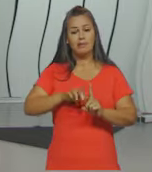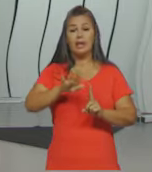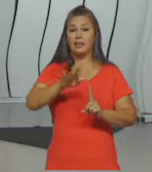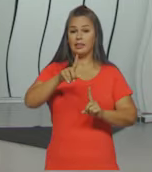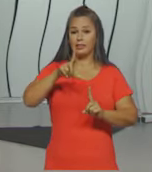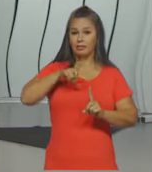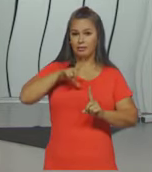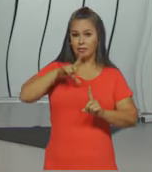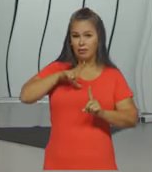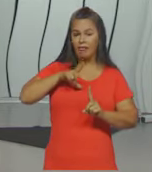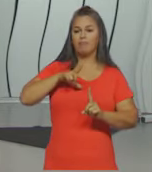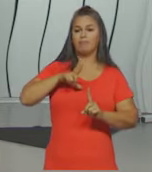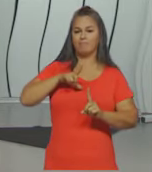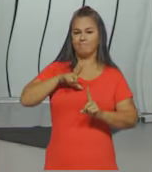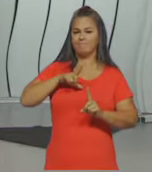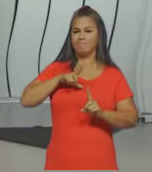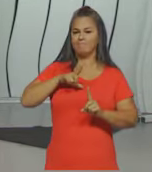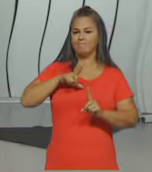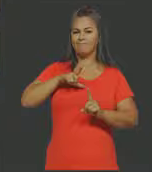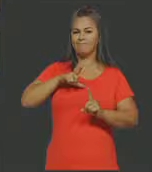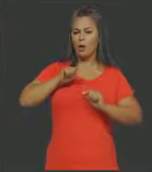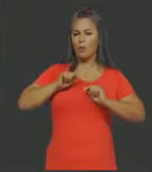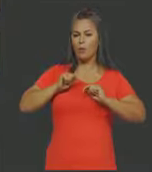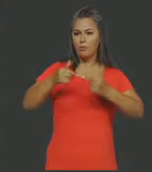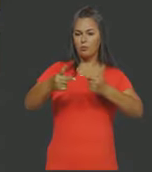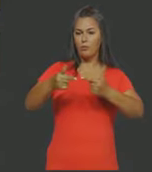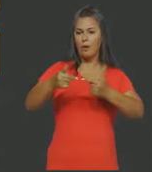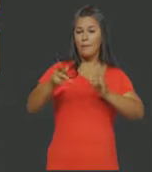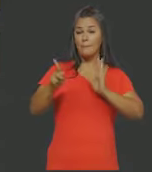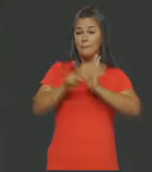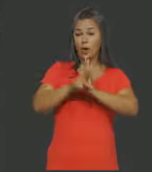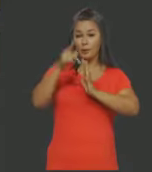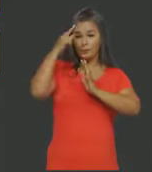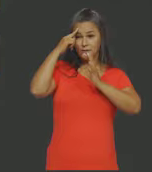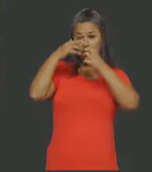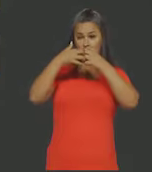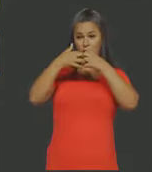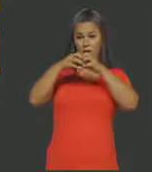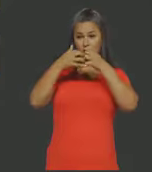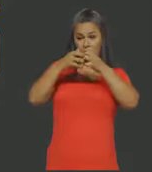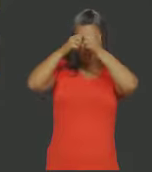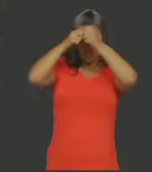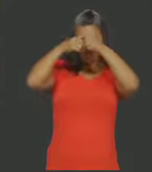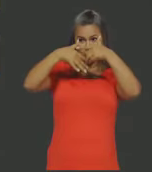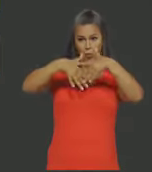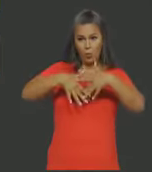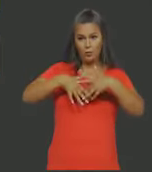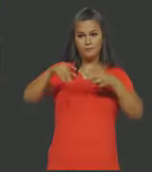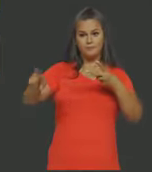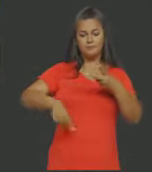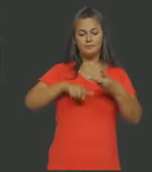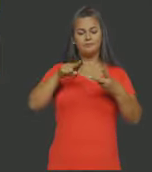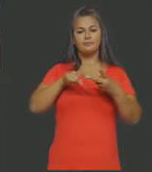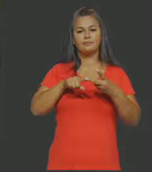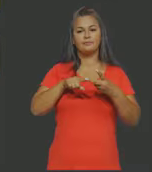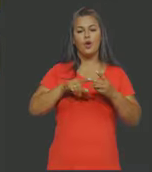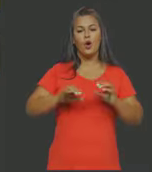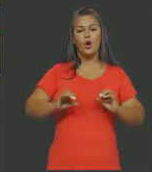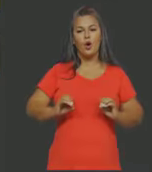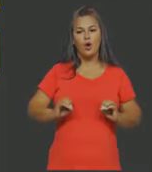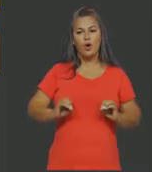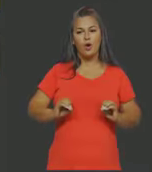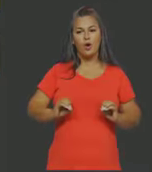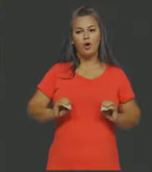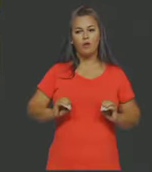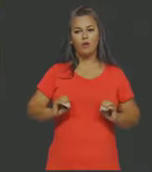comanda tudo, né? Cerebrais, nos ovários e no útero.